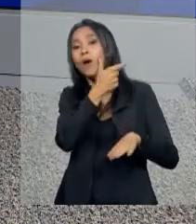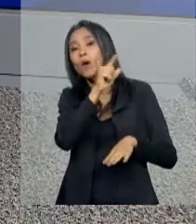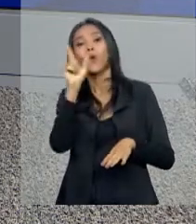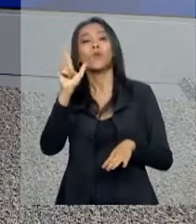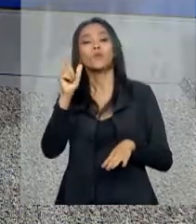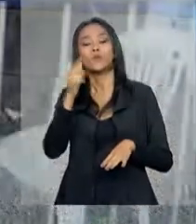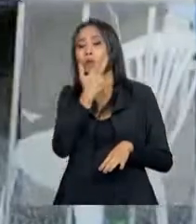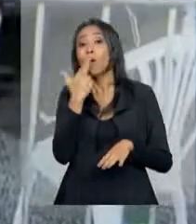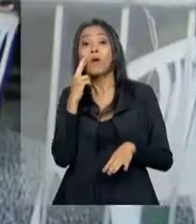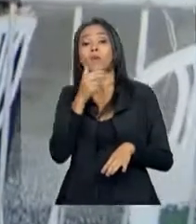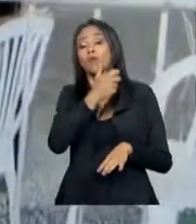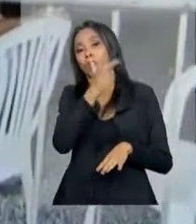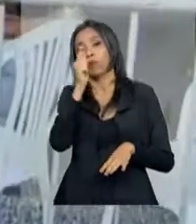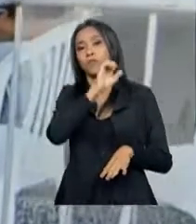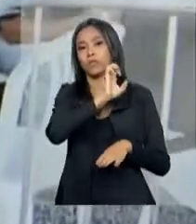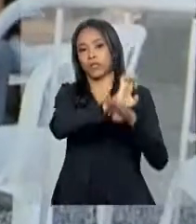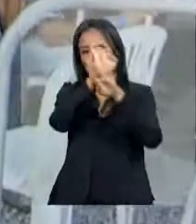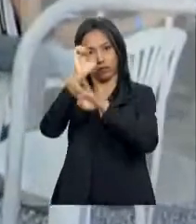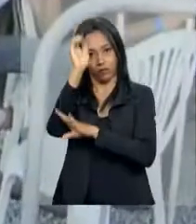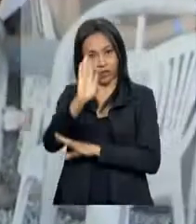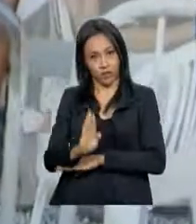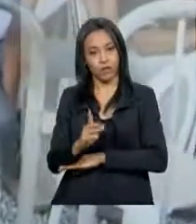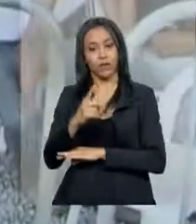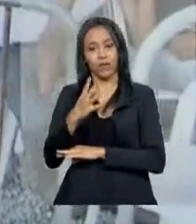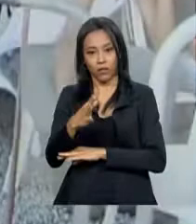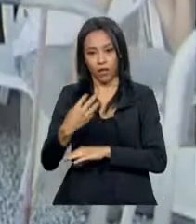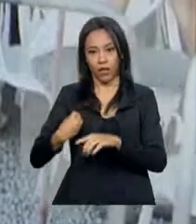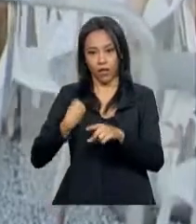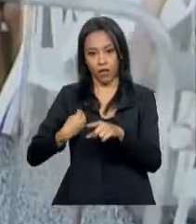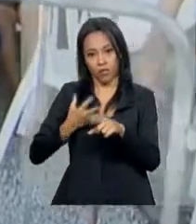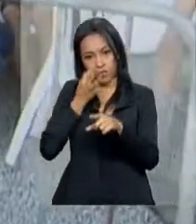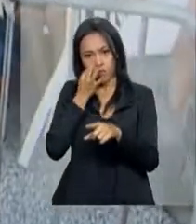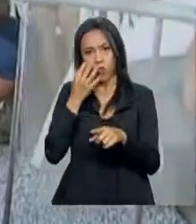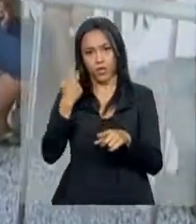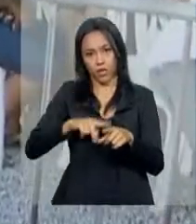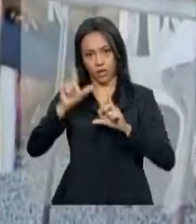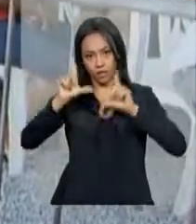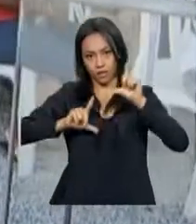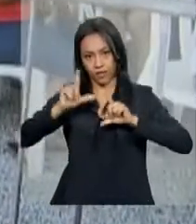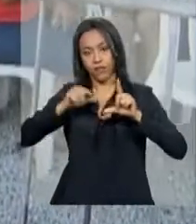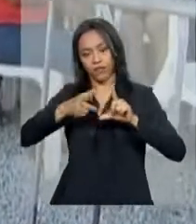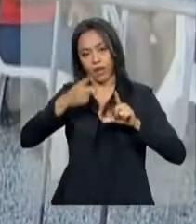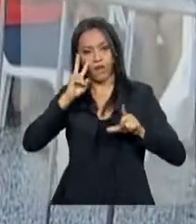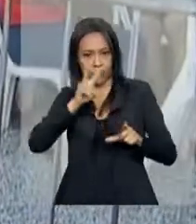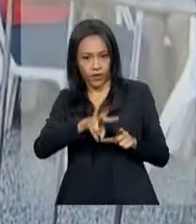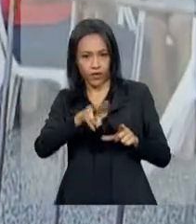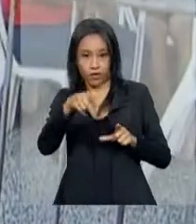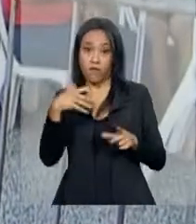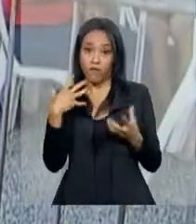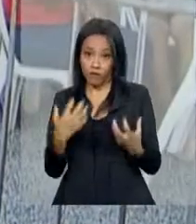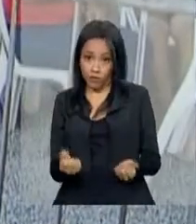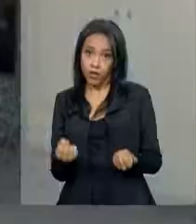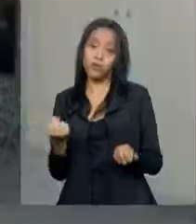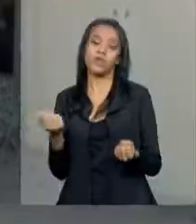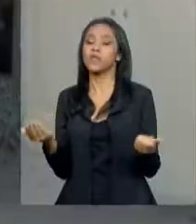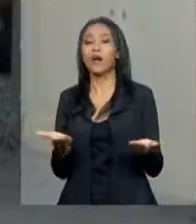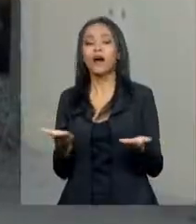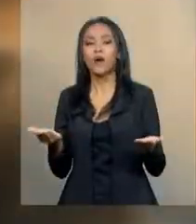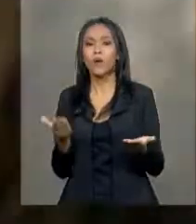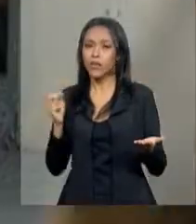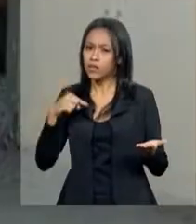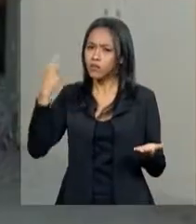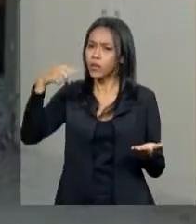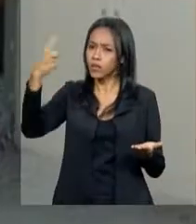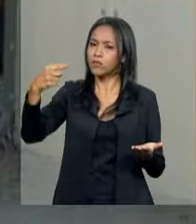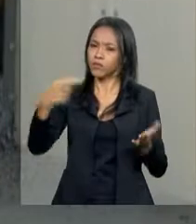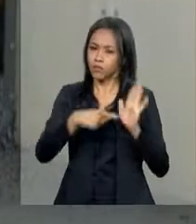Uma equipe da NBR está em Boa Vista, capital de Roraima, acompanhando esse processo. E nós vamos voltar nesse assunto nas